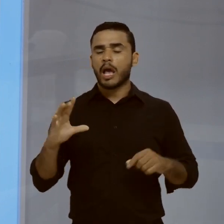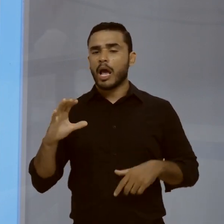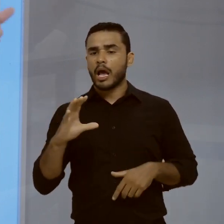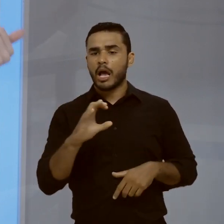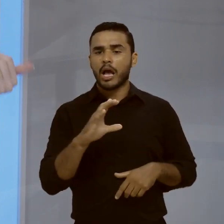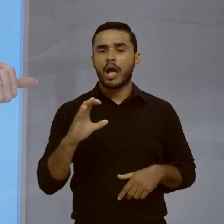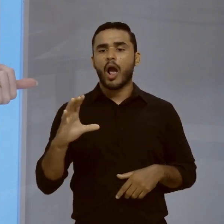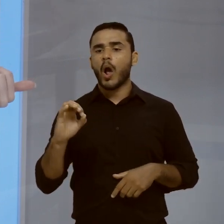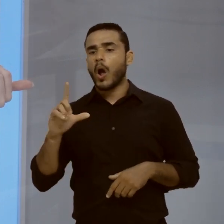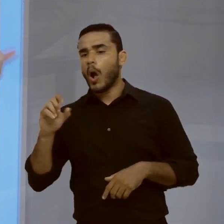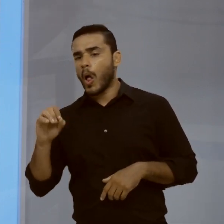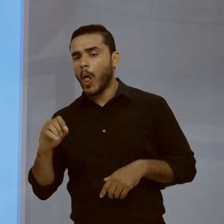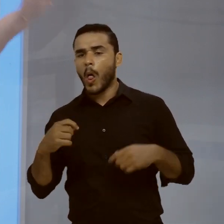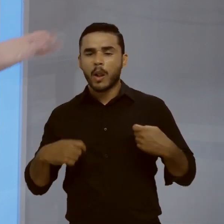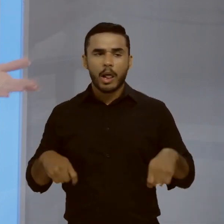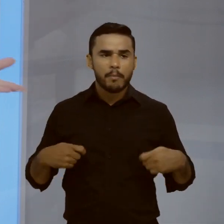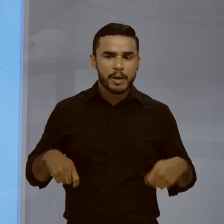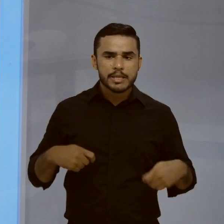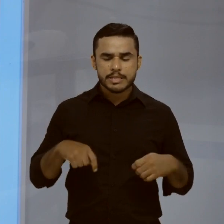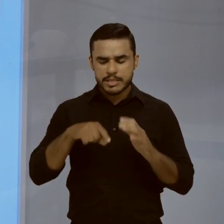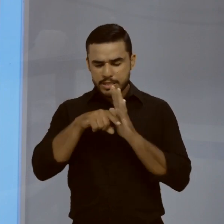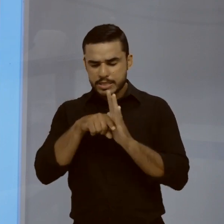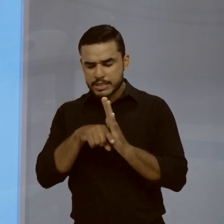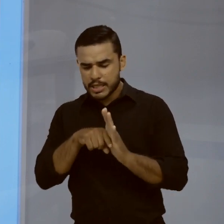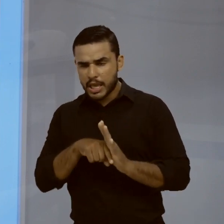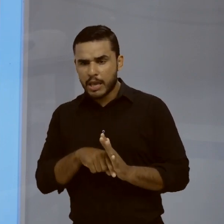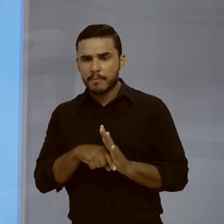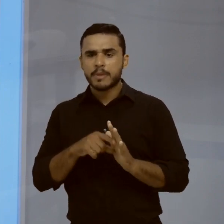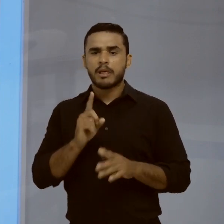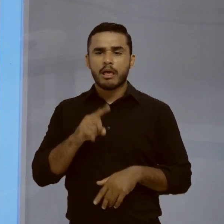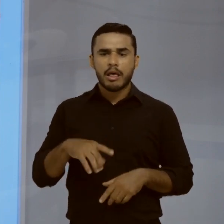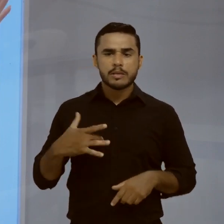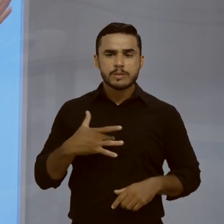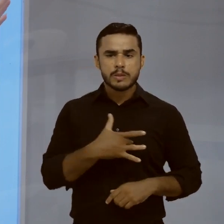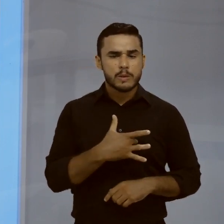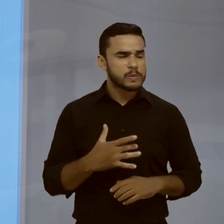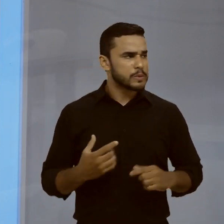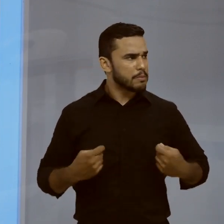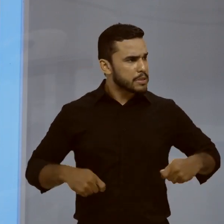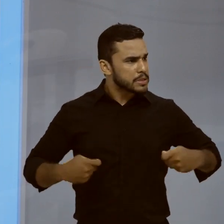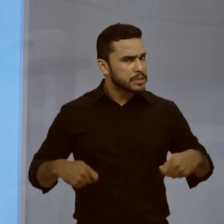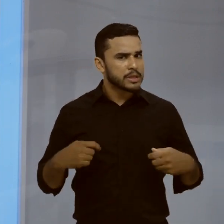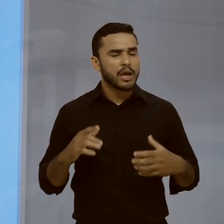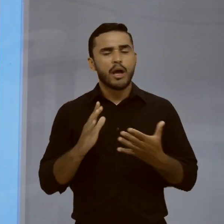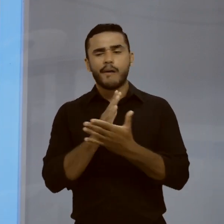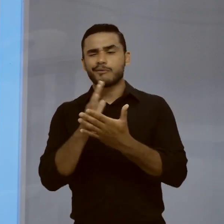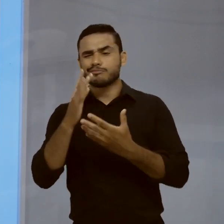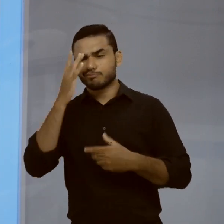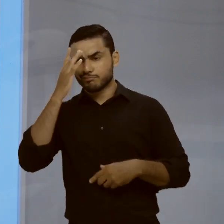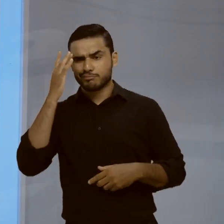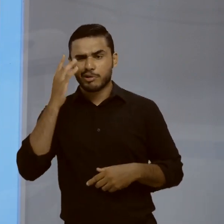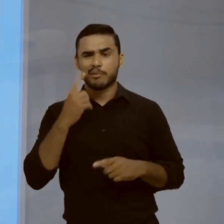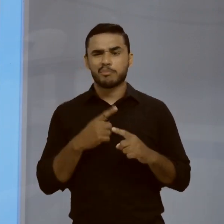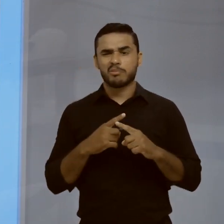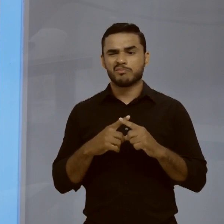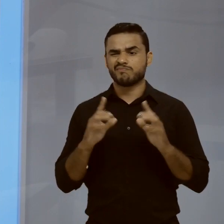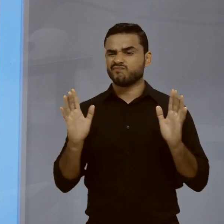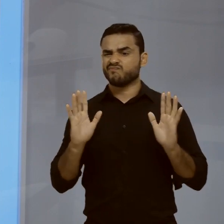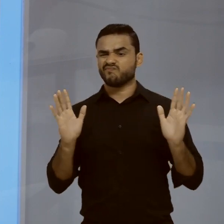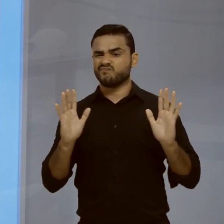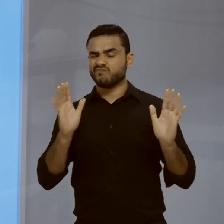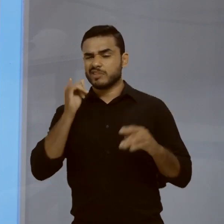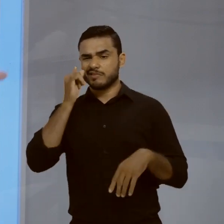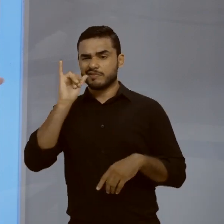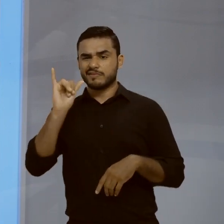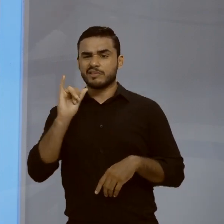sabia que eu tinha que fazer esse exame, um exame que muita gente tem ali o seu preconceito, o seu tabu, não vou fazer isso